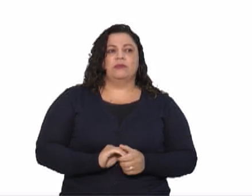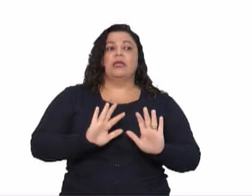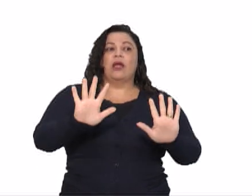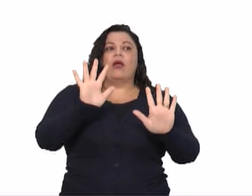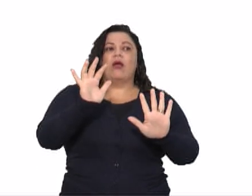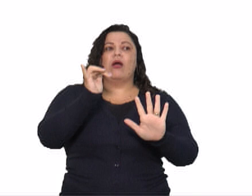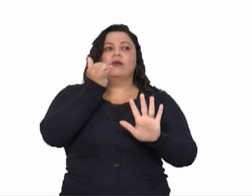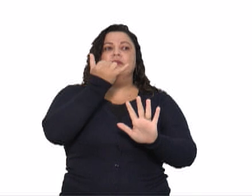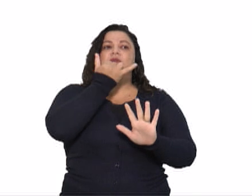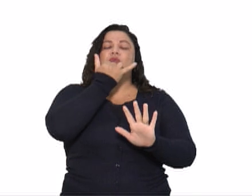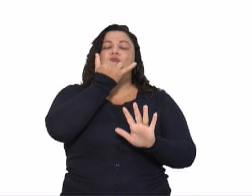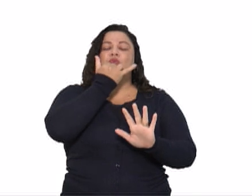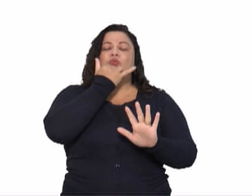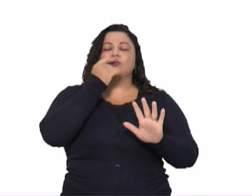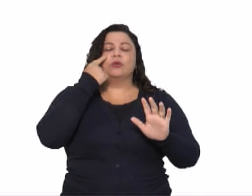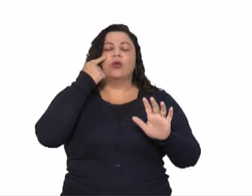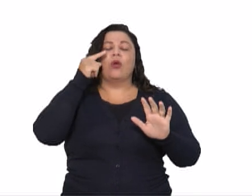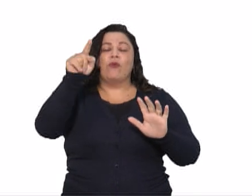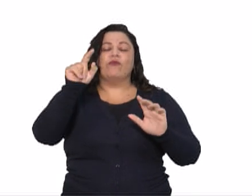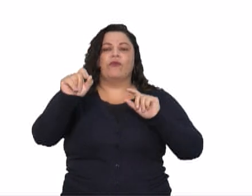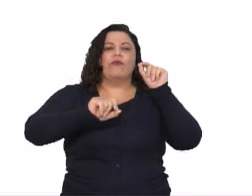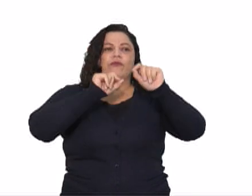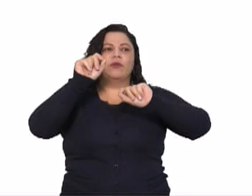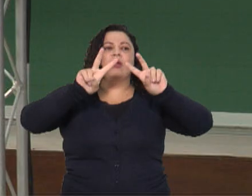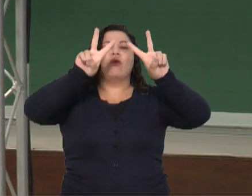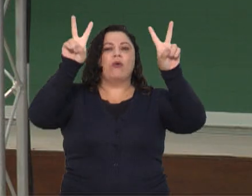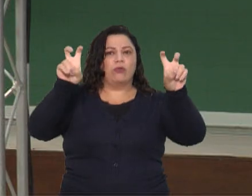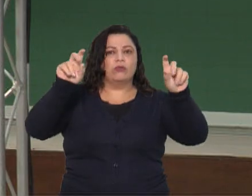Desculpem, eu vou trabalhar com vocês uma outra questão primeiro.